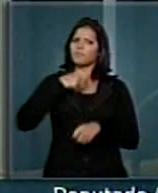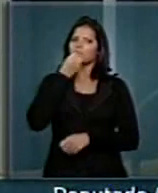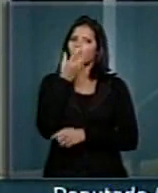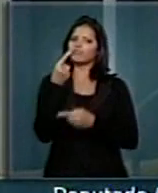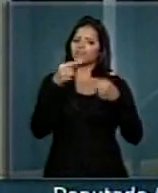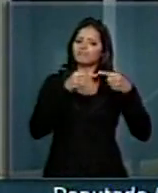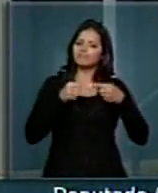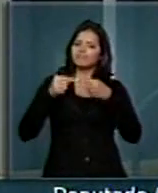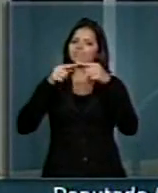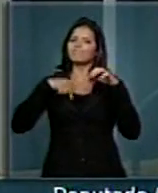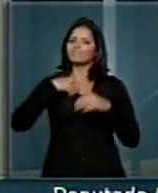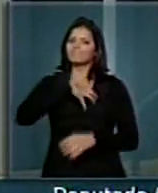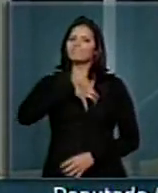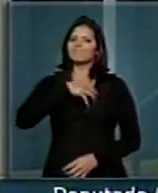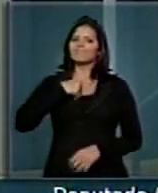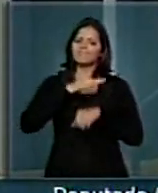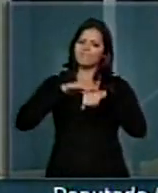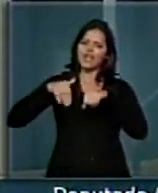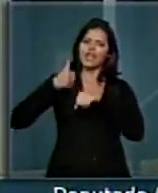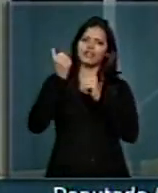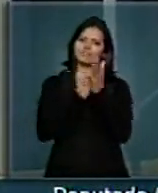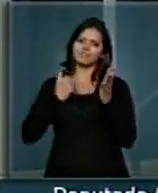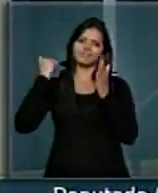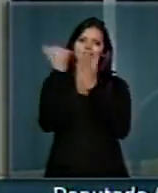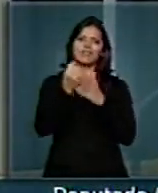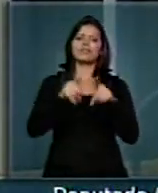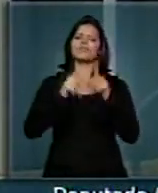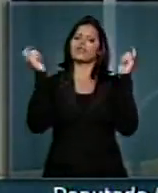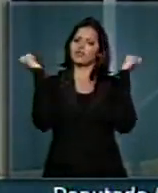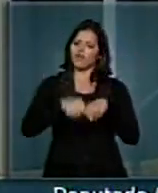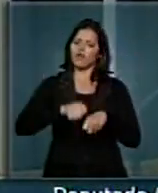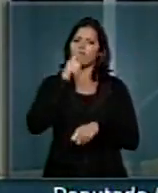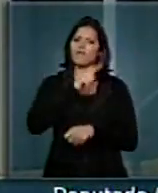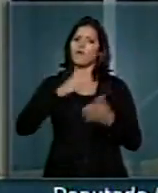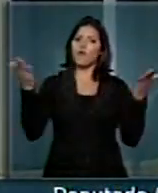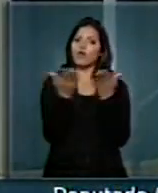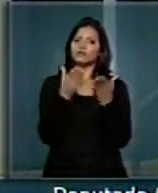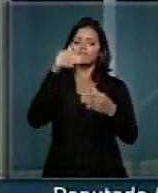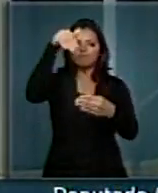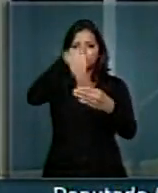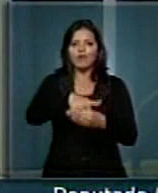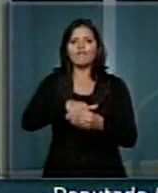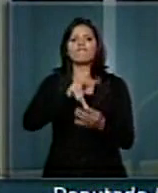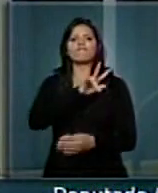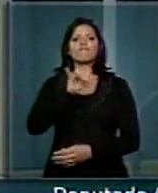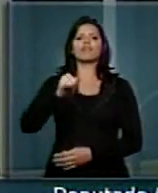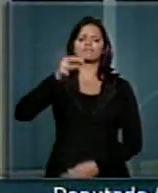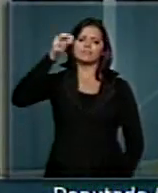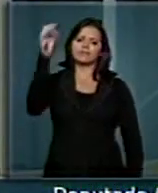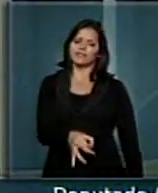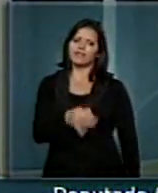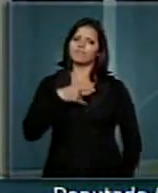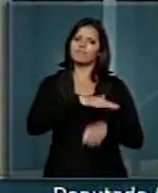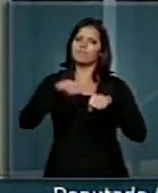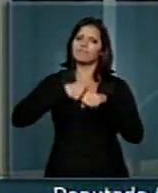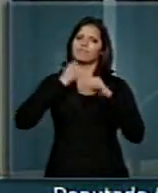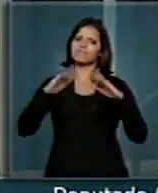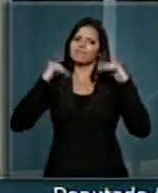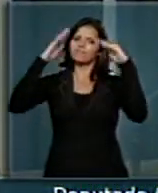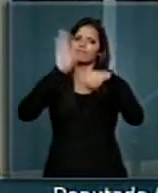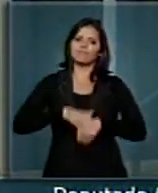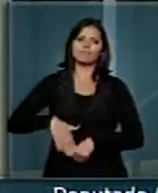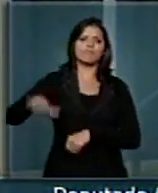senso falasse mais alto e para viabilizar hoje uma votação que será amplamente